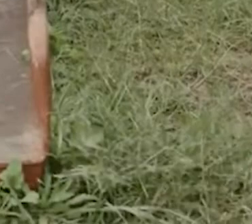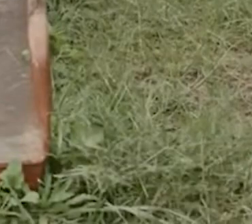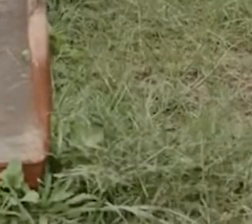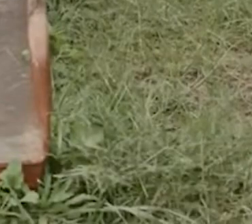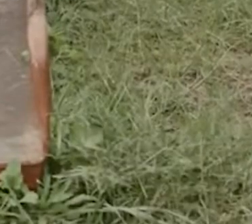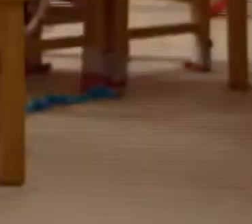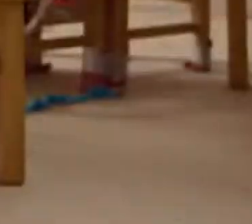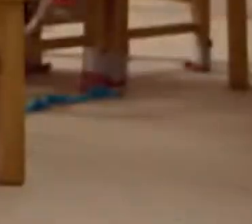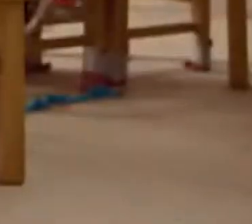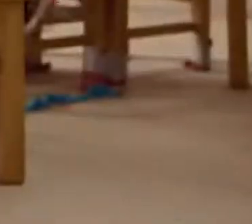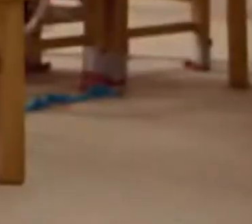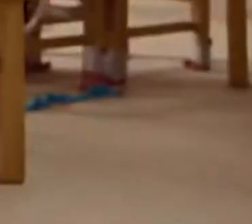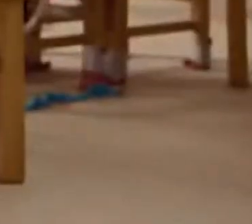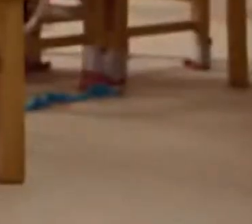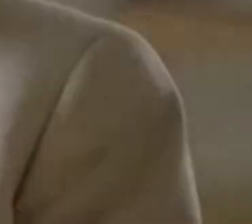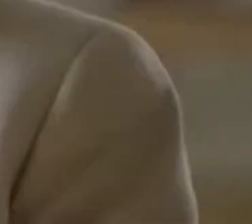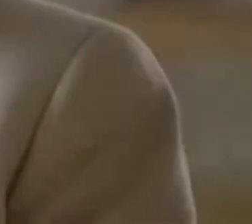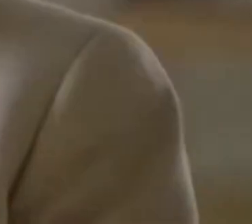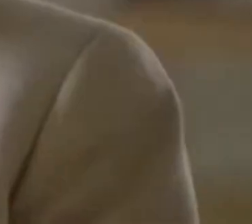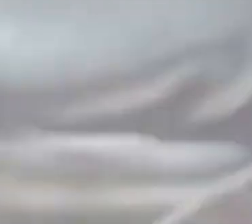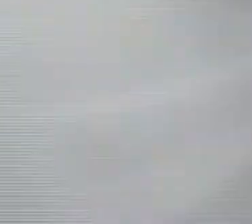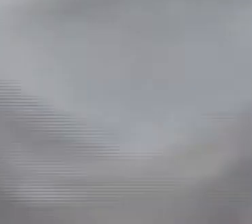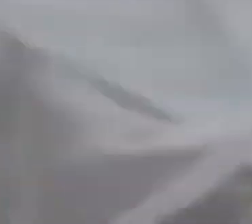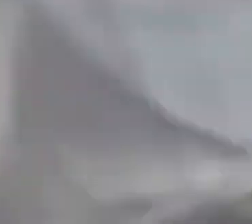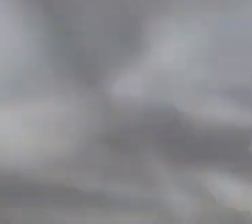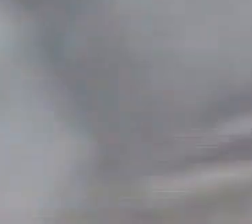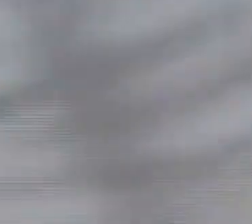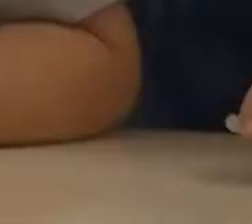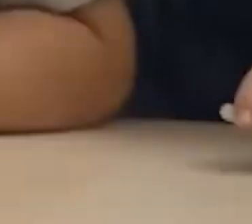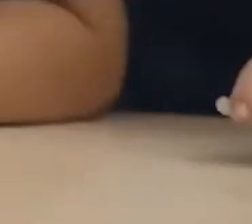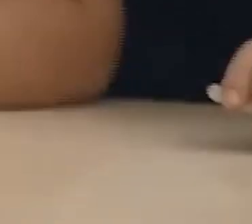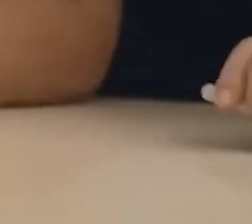They're the world's original innovators.